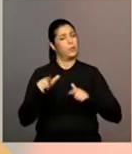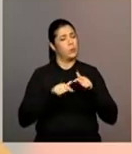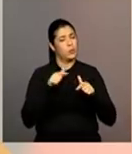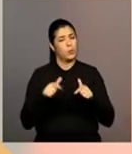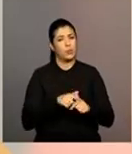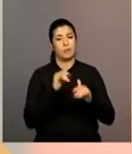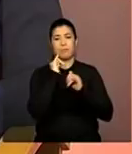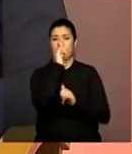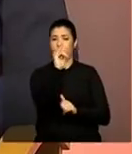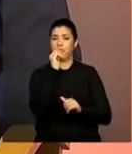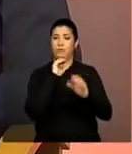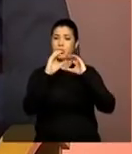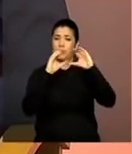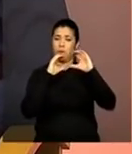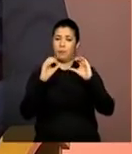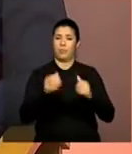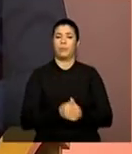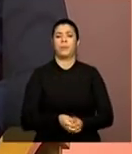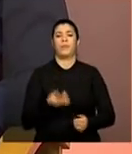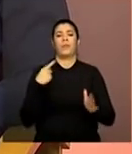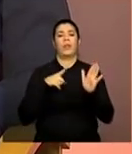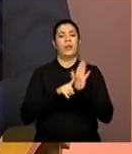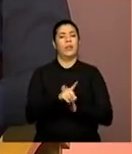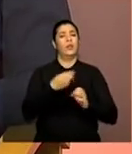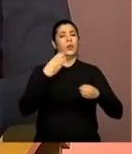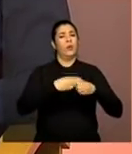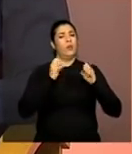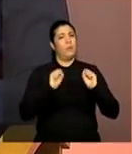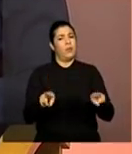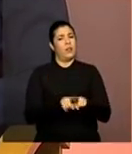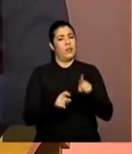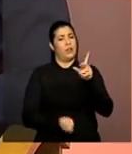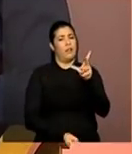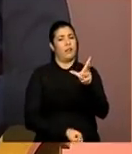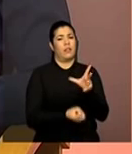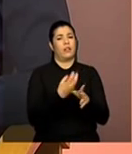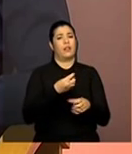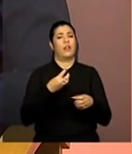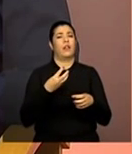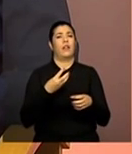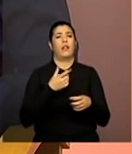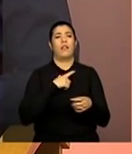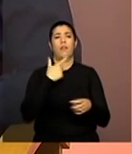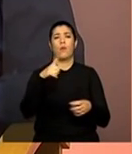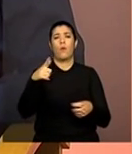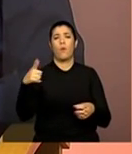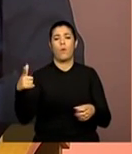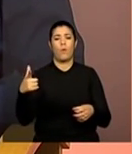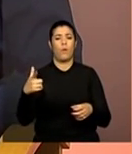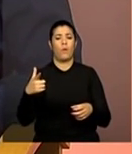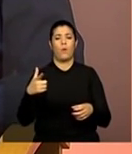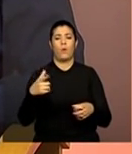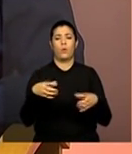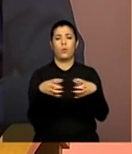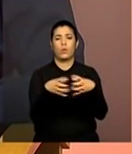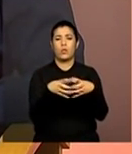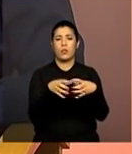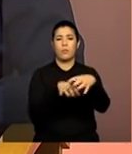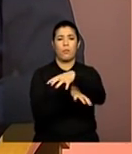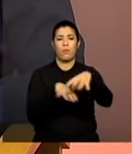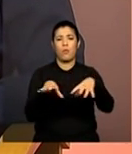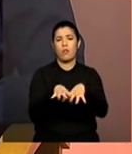isso e é possível o município constituir uma equipe volante mesmo que não receba recursos do Ministério do